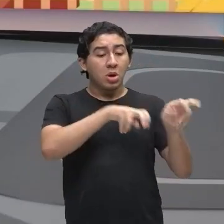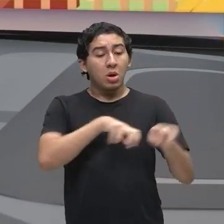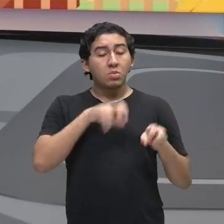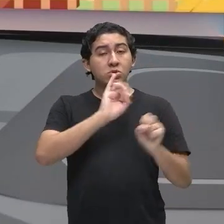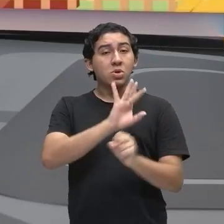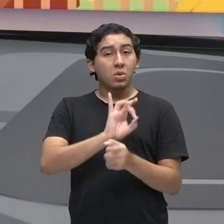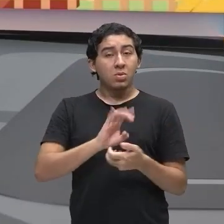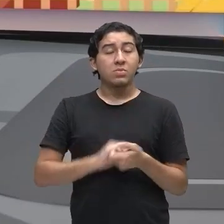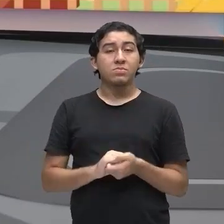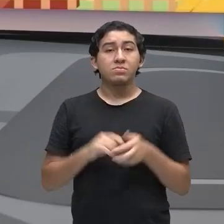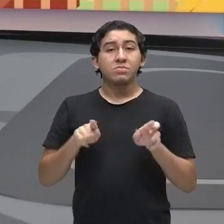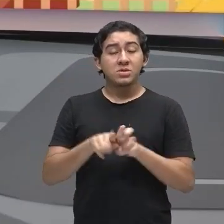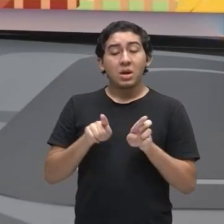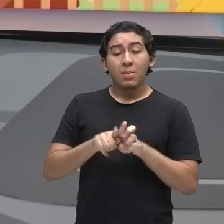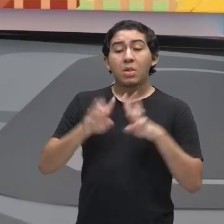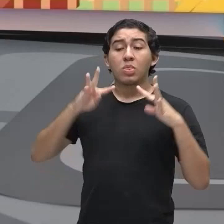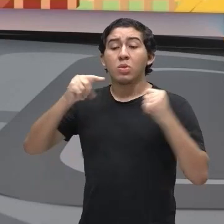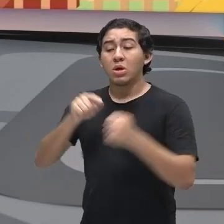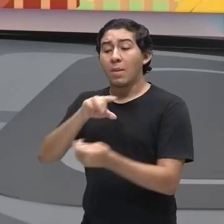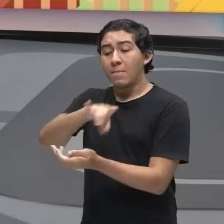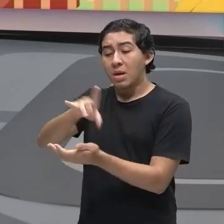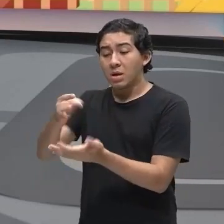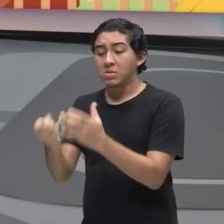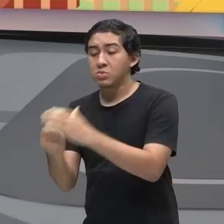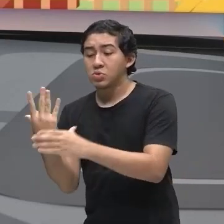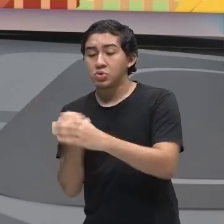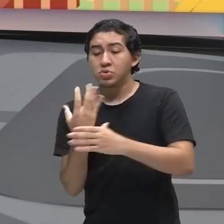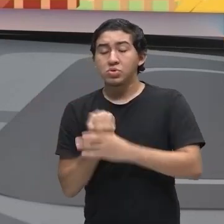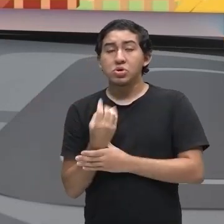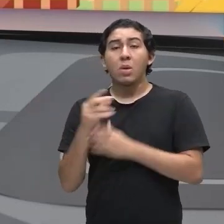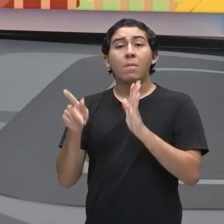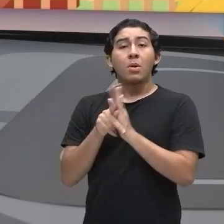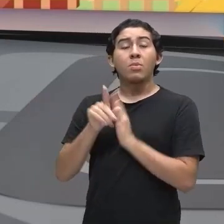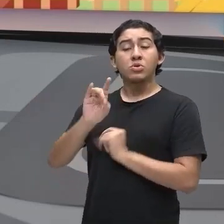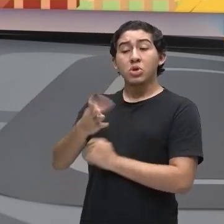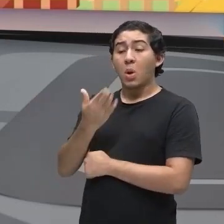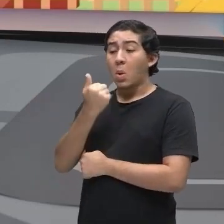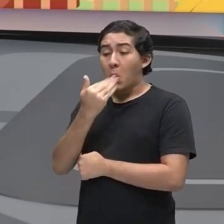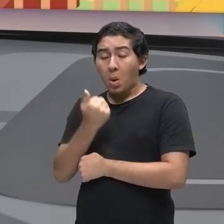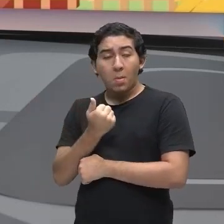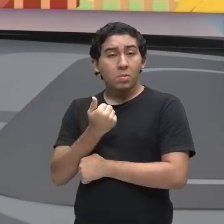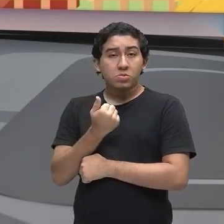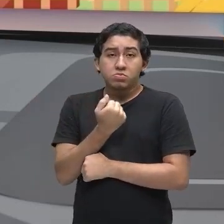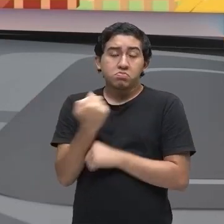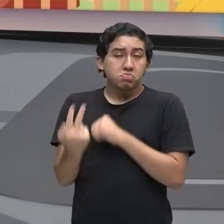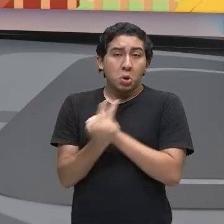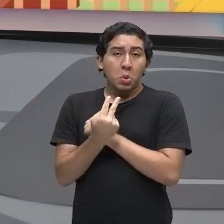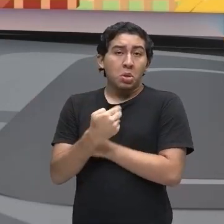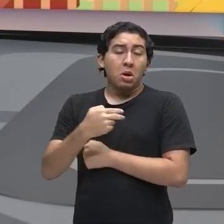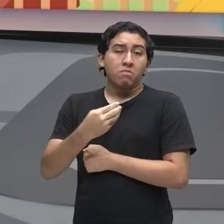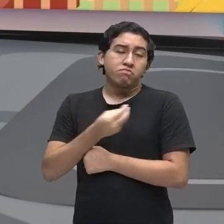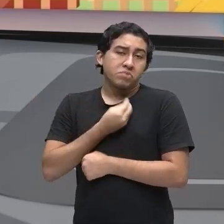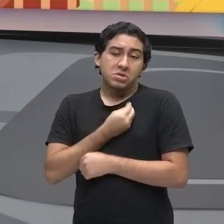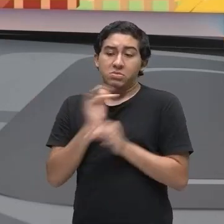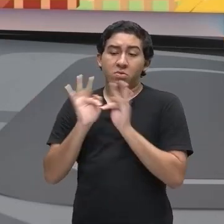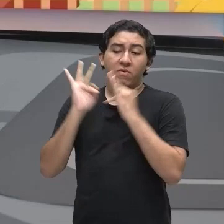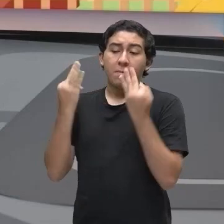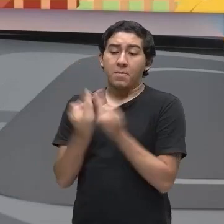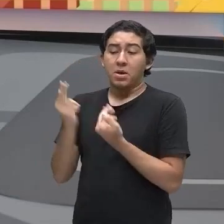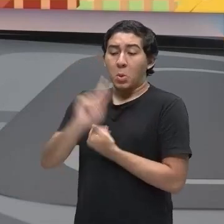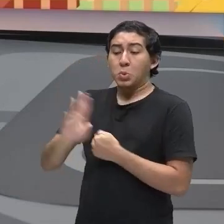parte da sua produção era uma produção voltada para a subsistência. Não existia ainda